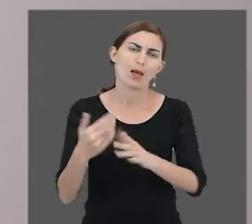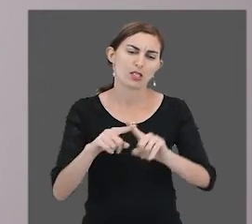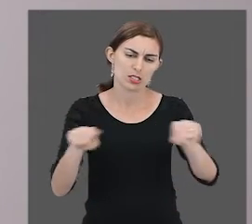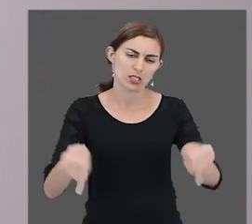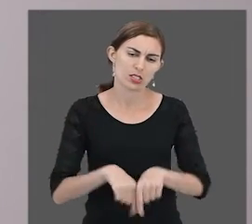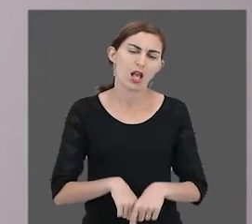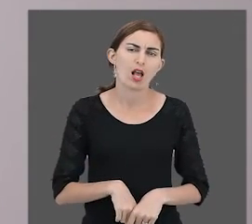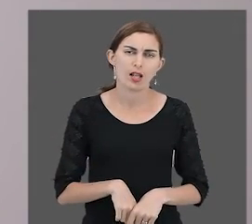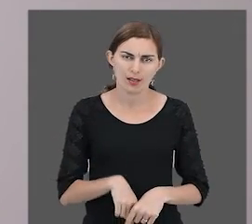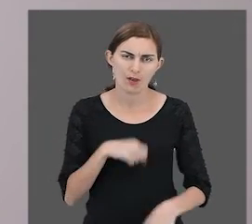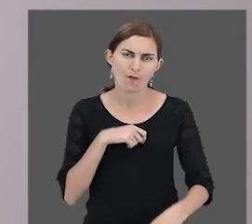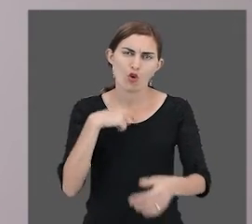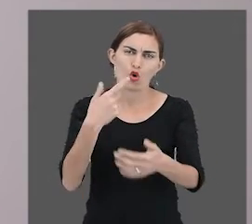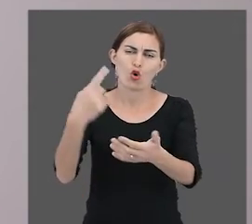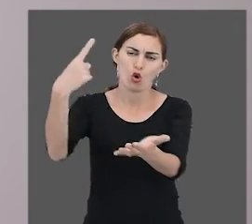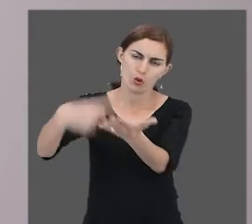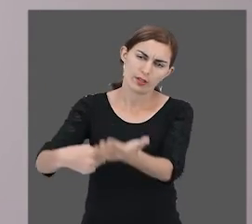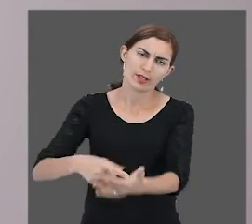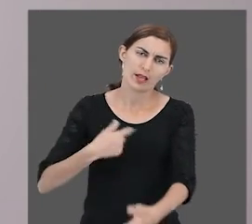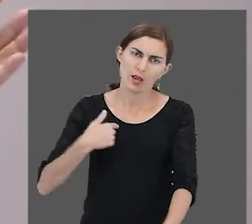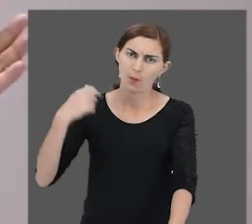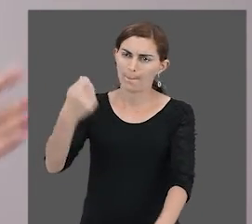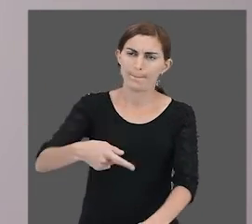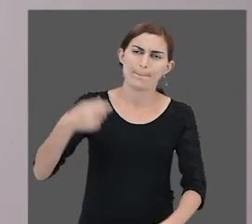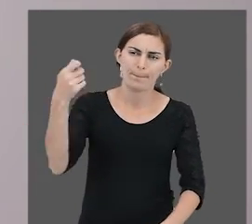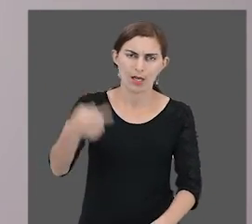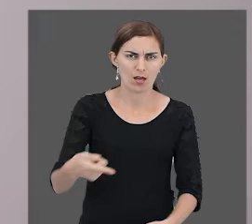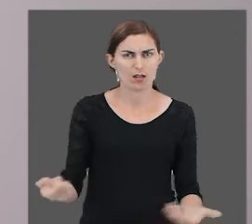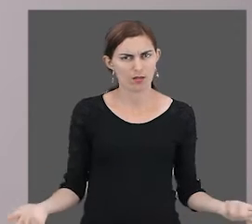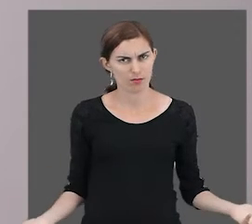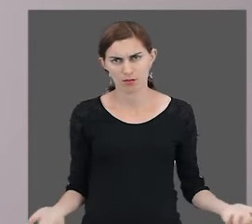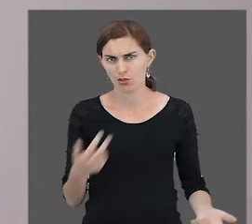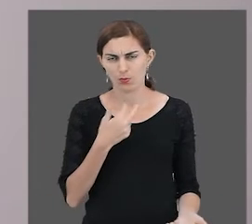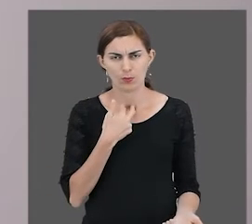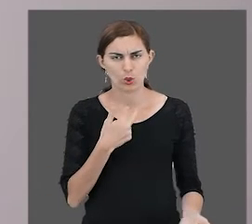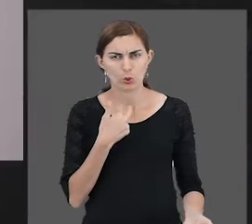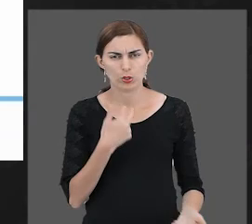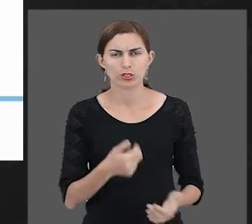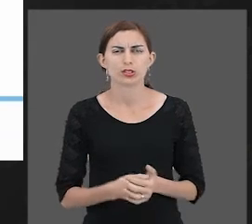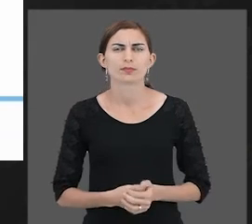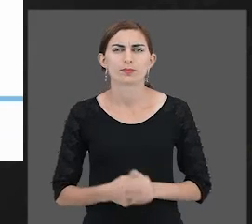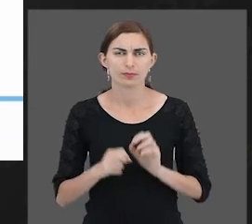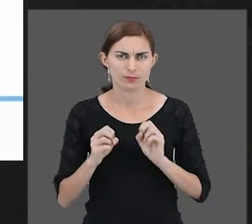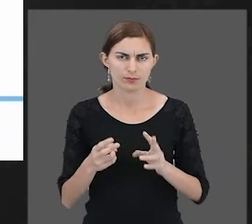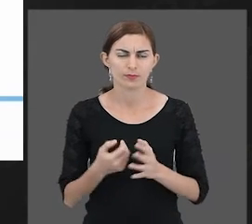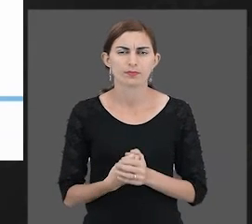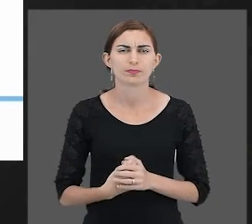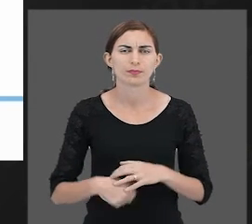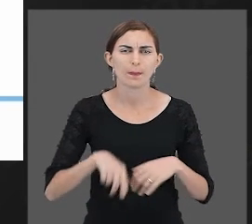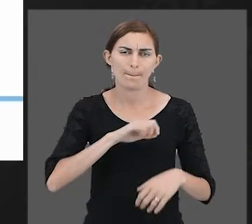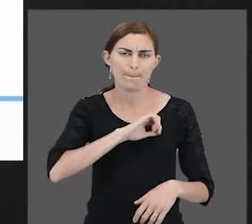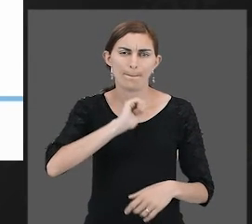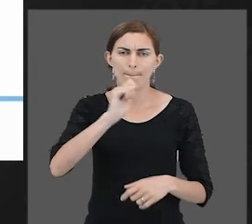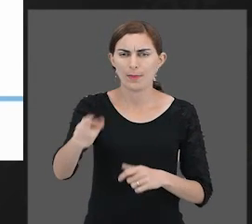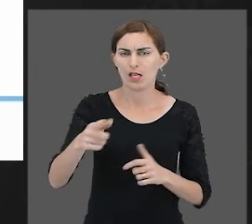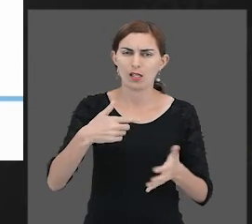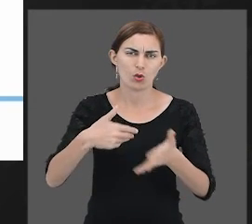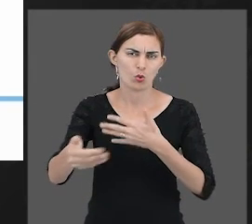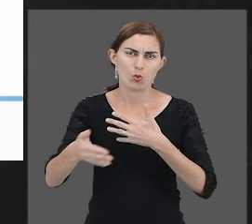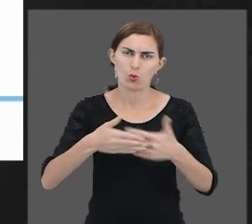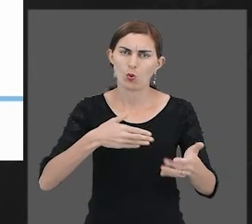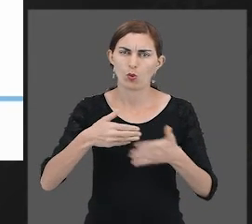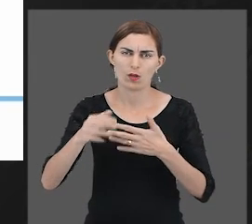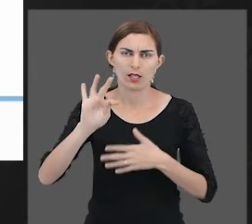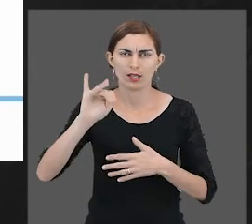minha sala de aula, vou contratar ele e vou pagar com o recurso do PDDE. Não pode, certo? Pagamento a qualquer